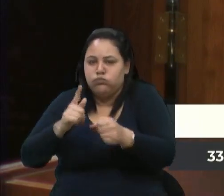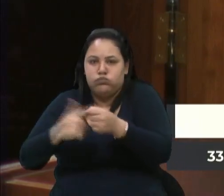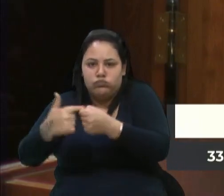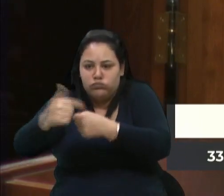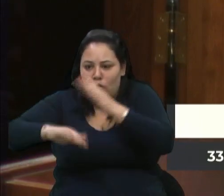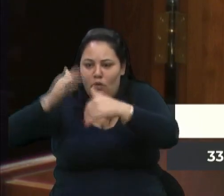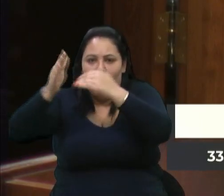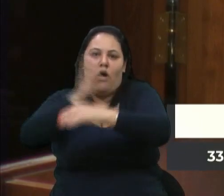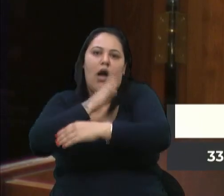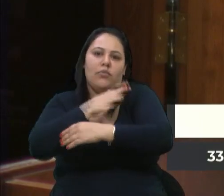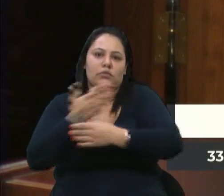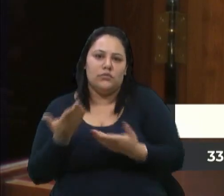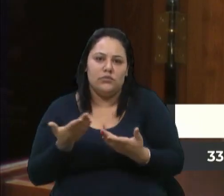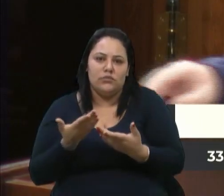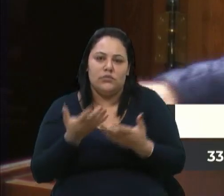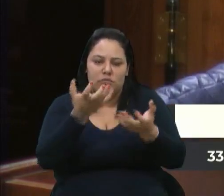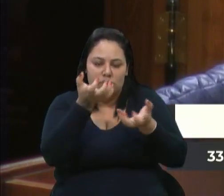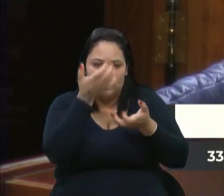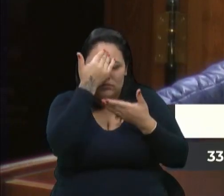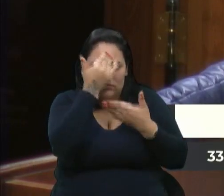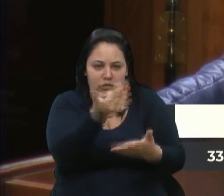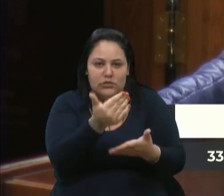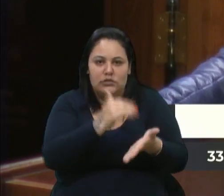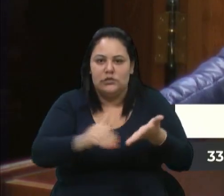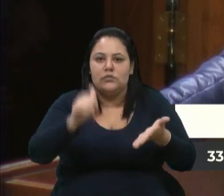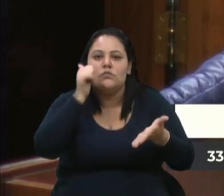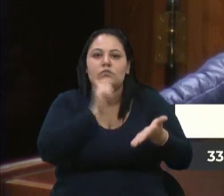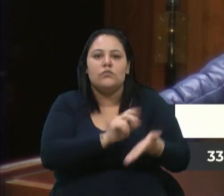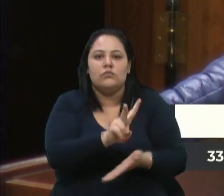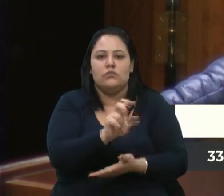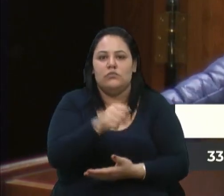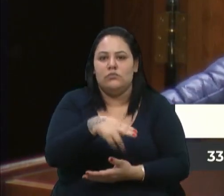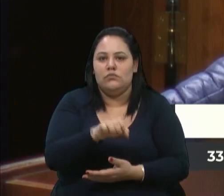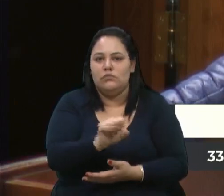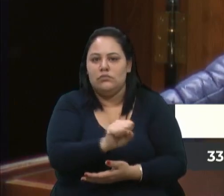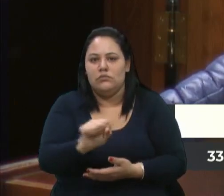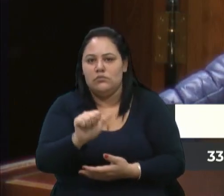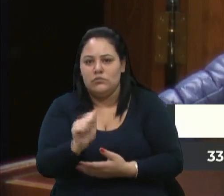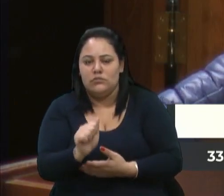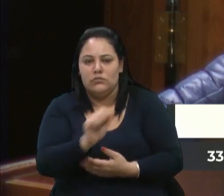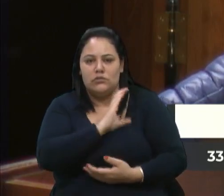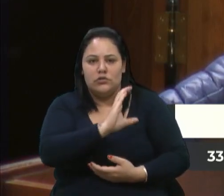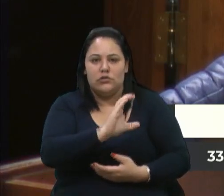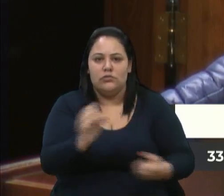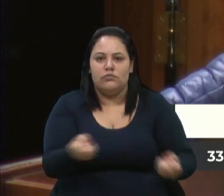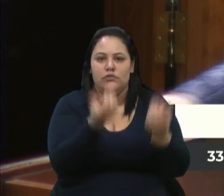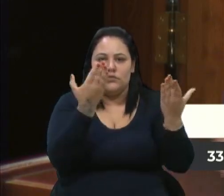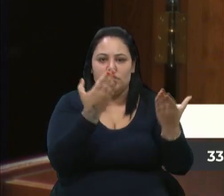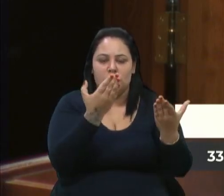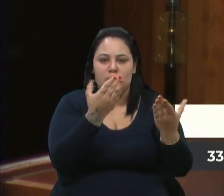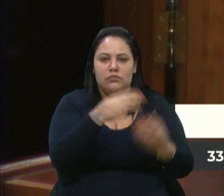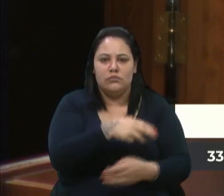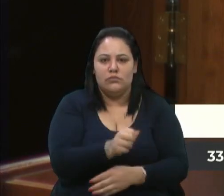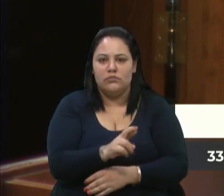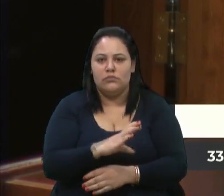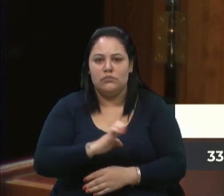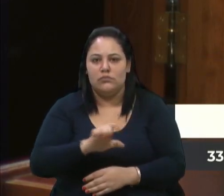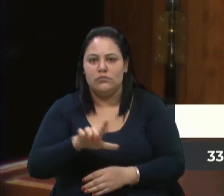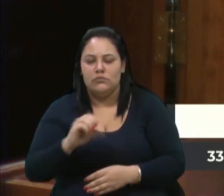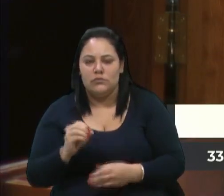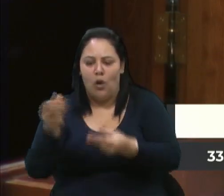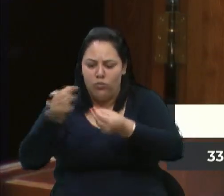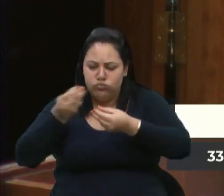quero agradecer aqui a secretária adjunta de turismo, a Maressa Barros, e o coordenador de eventos também, o Marcelo Alves Ribeiro, que me passaram